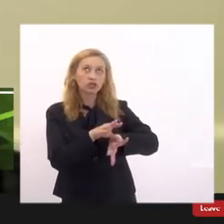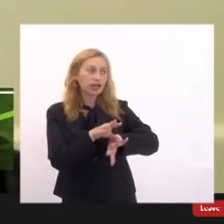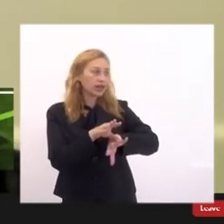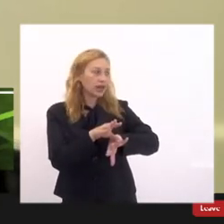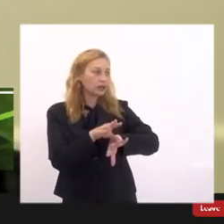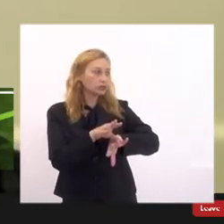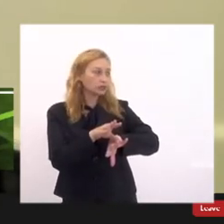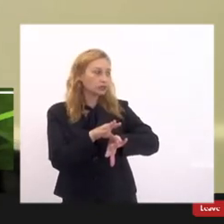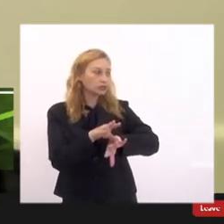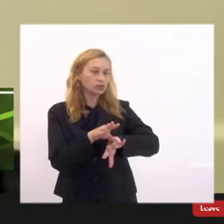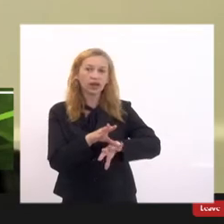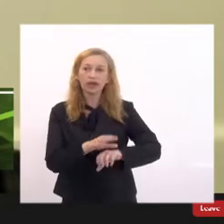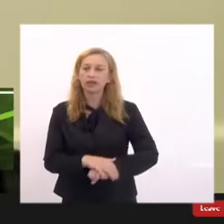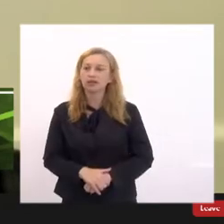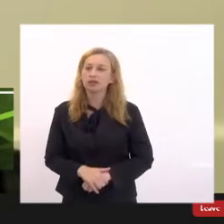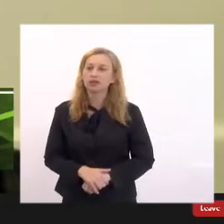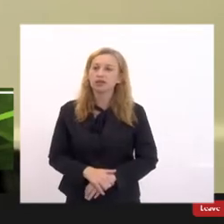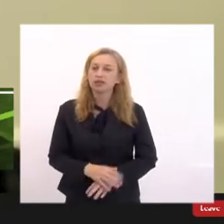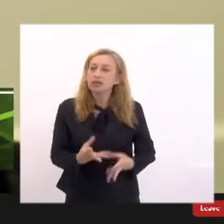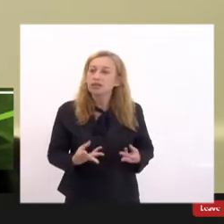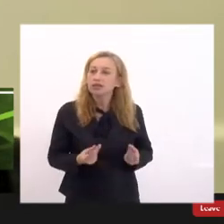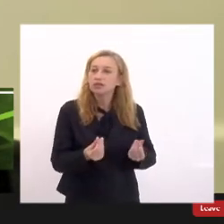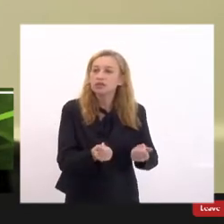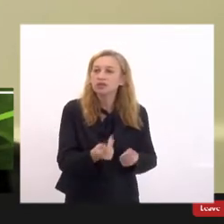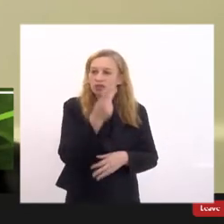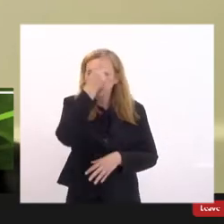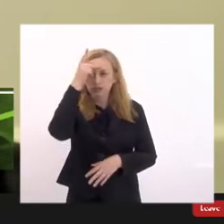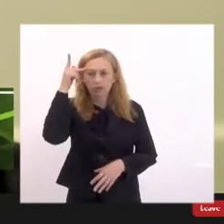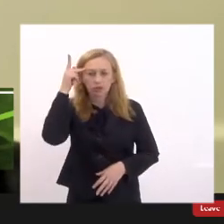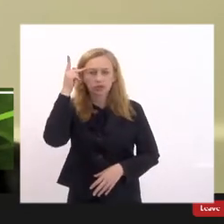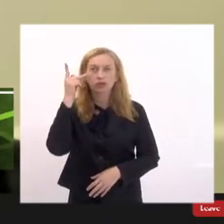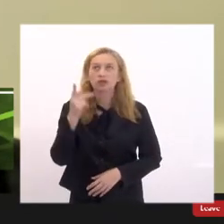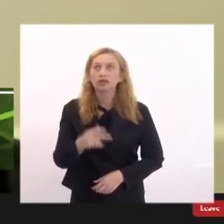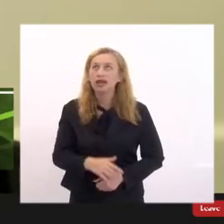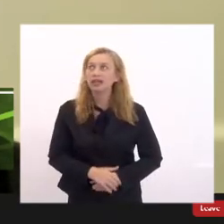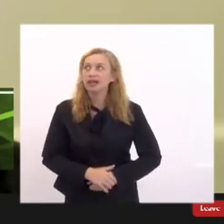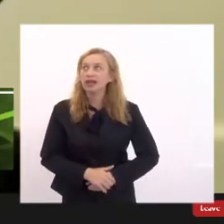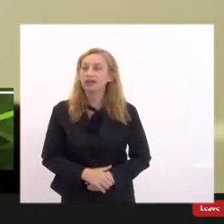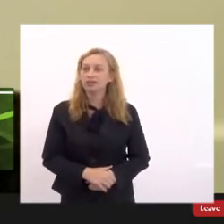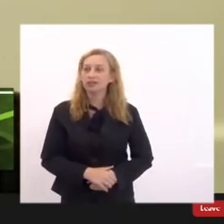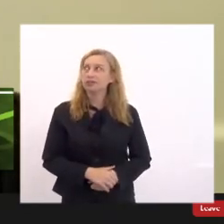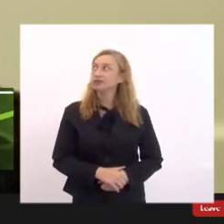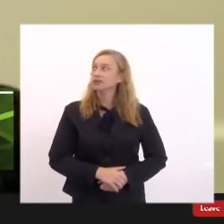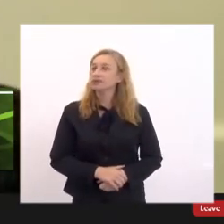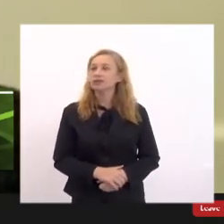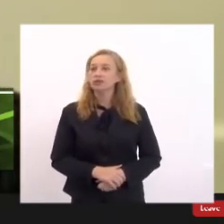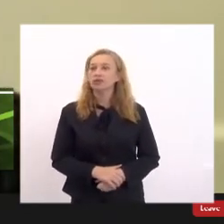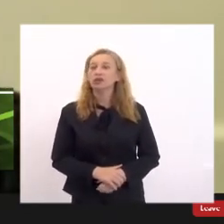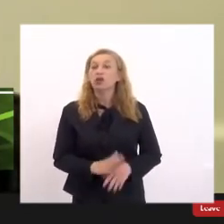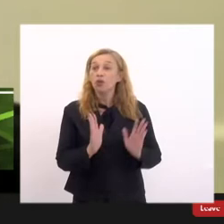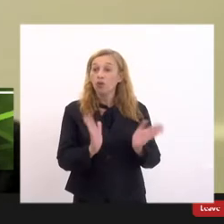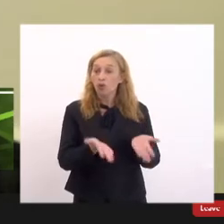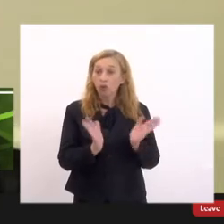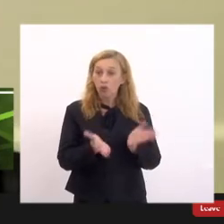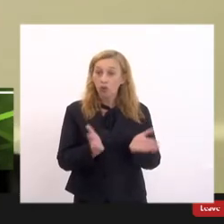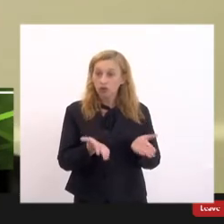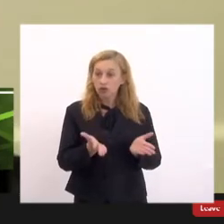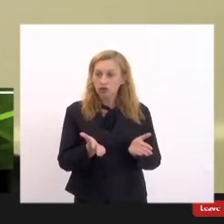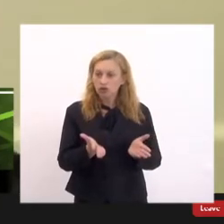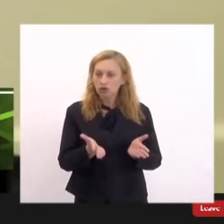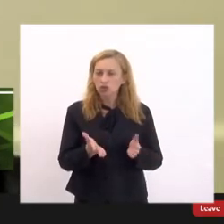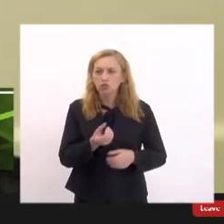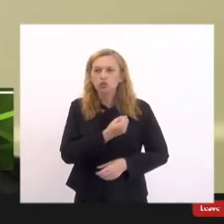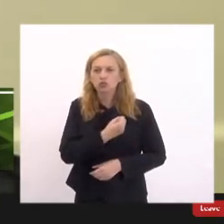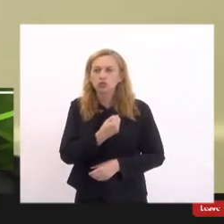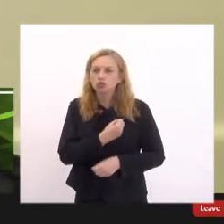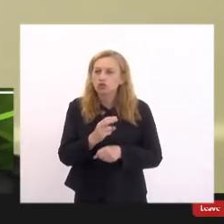sensibilizem, né, essas pessoas para que levem os seus filhos para vacinar. A gente acredita nisso. Hoje, a baixa procura, eu acho que